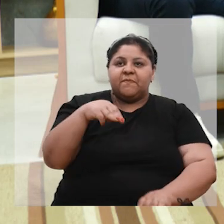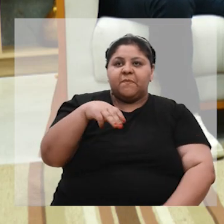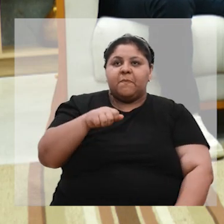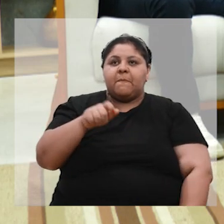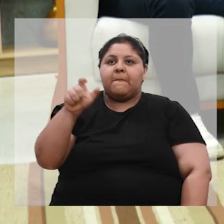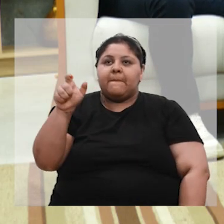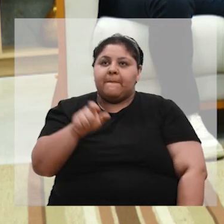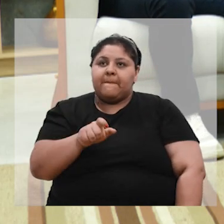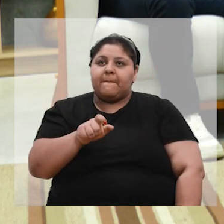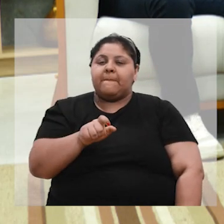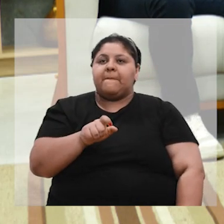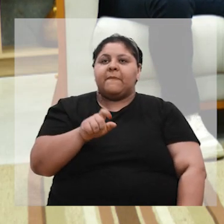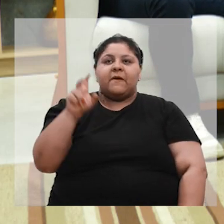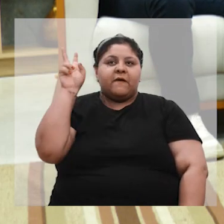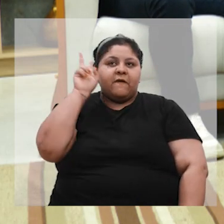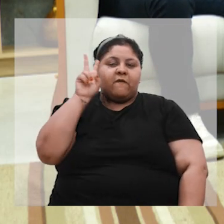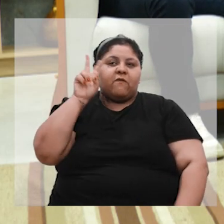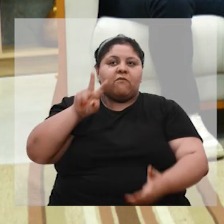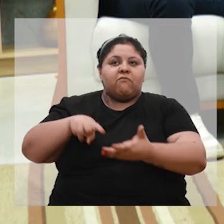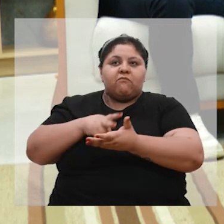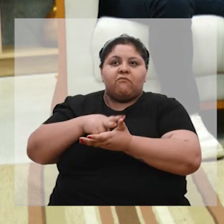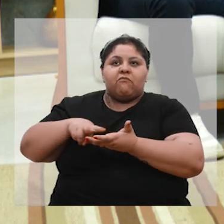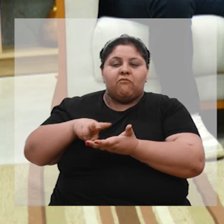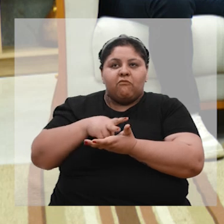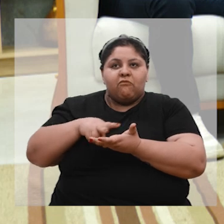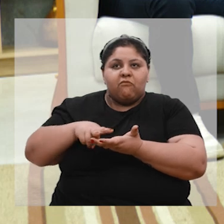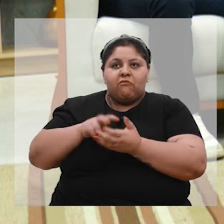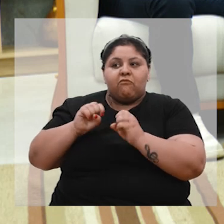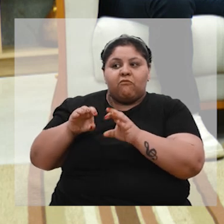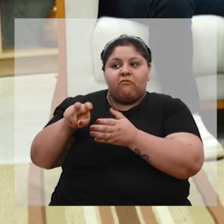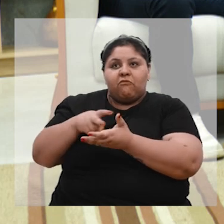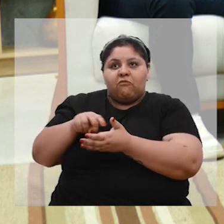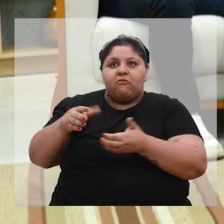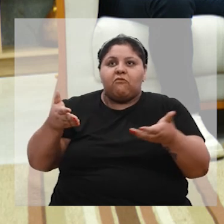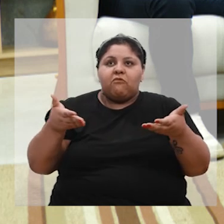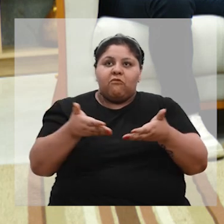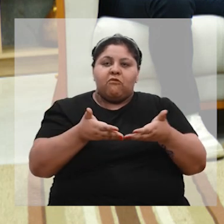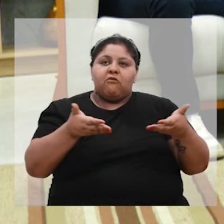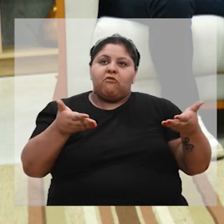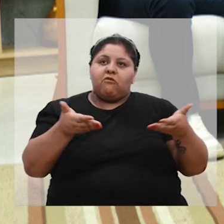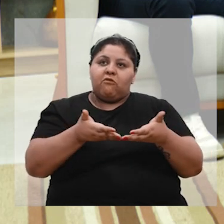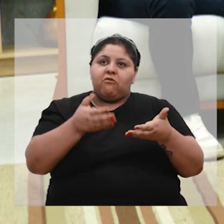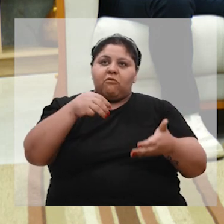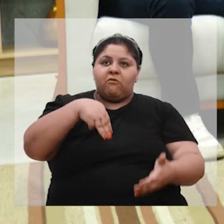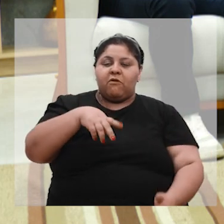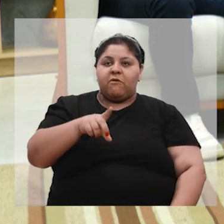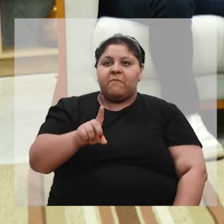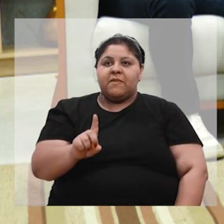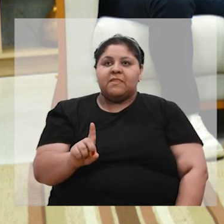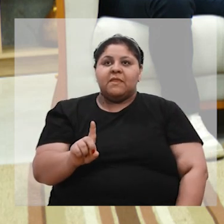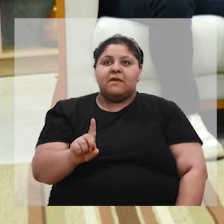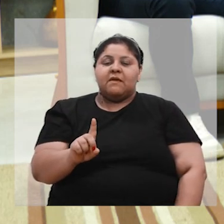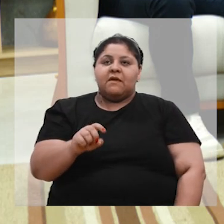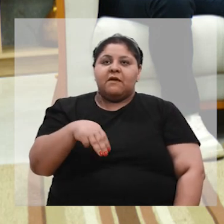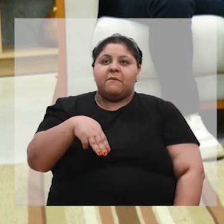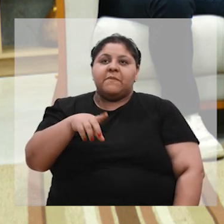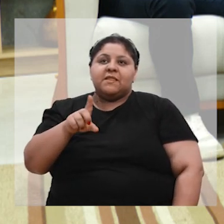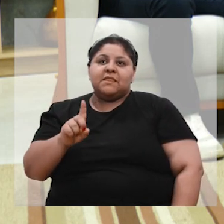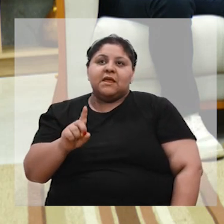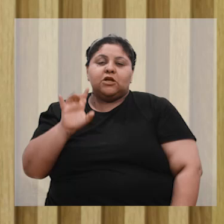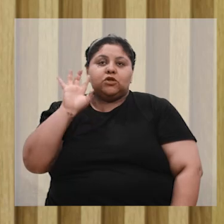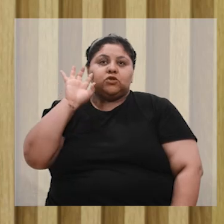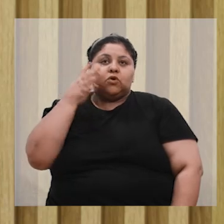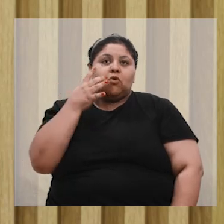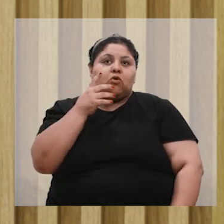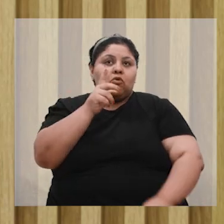Max Dantas, professor de História, bailarino, coreógrafo e atualmente CEO da MD Soluções Pedagógicas.